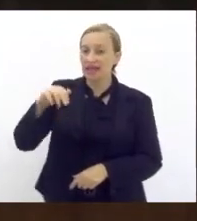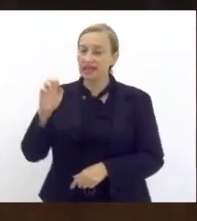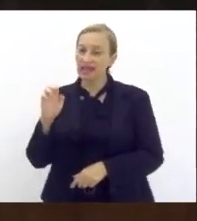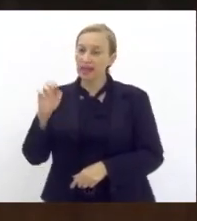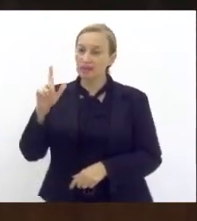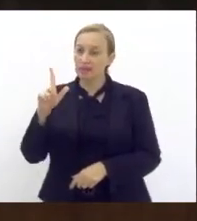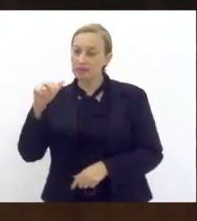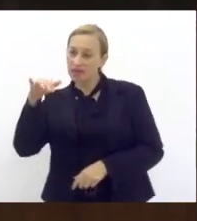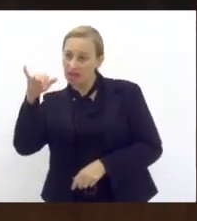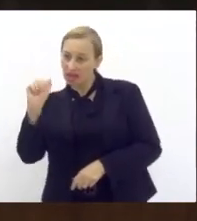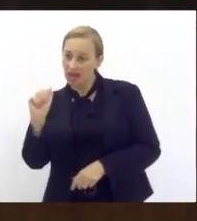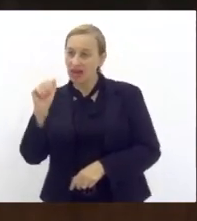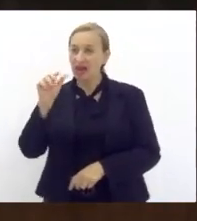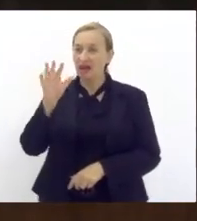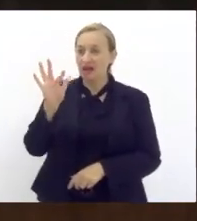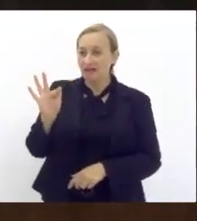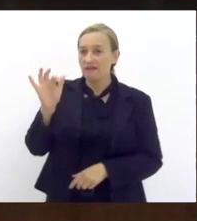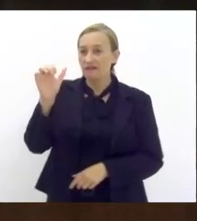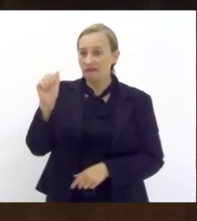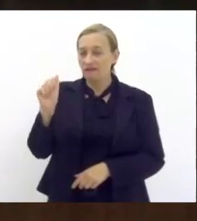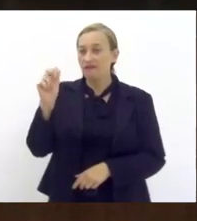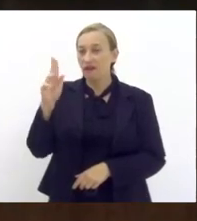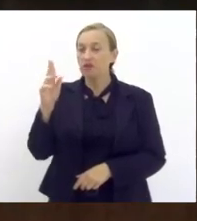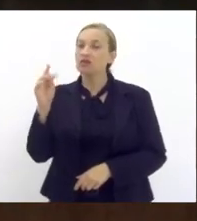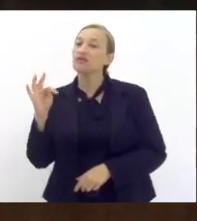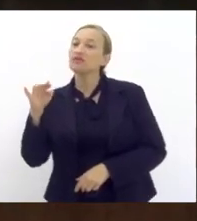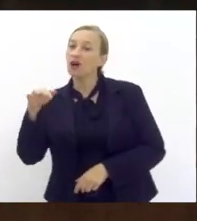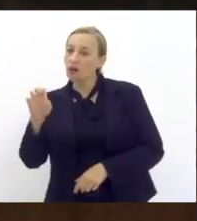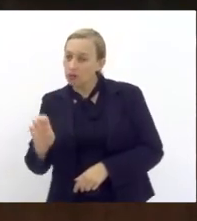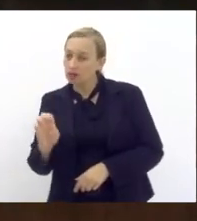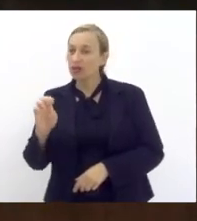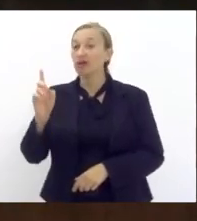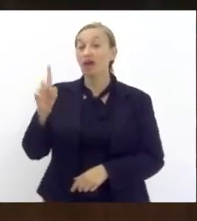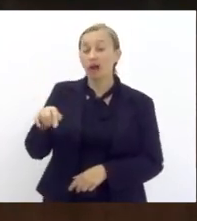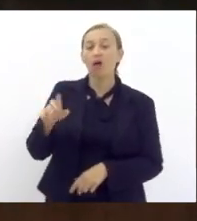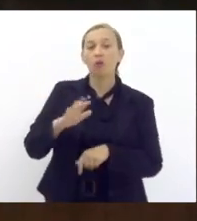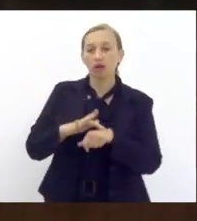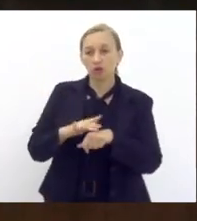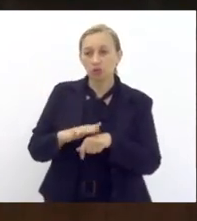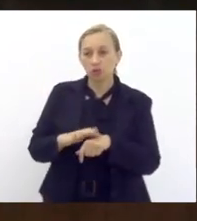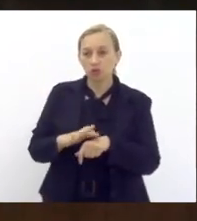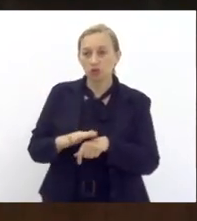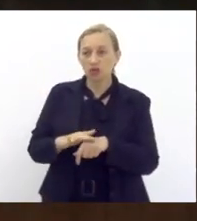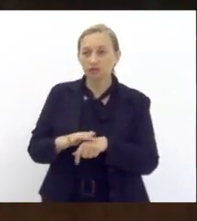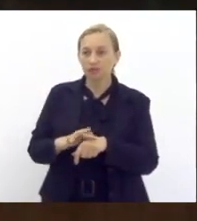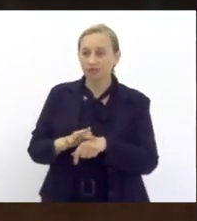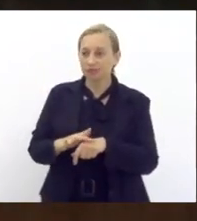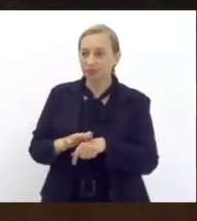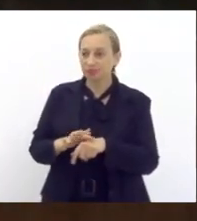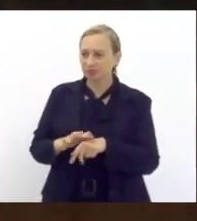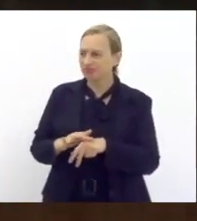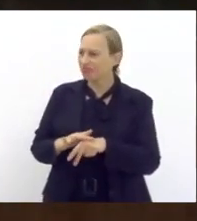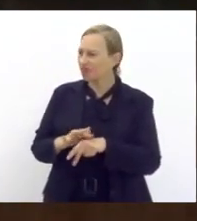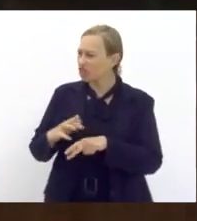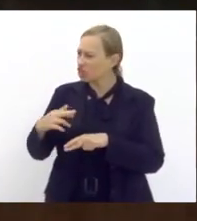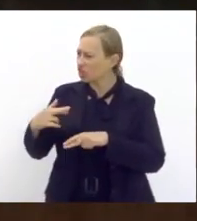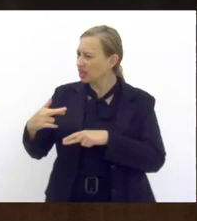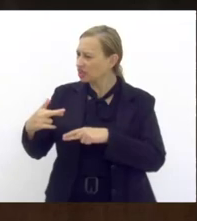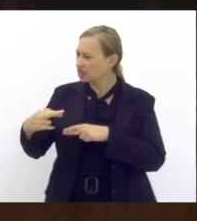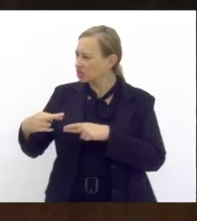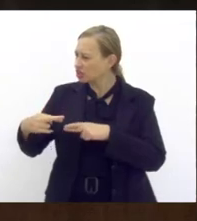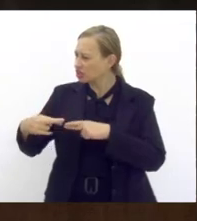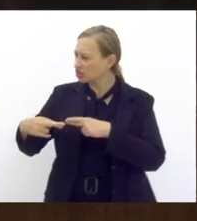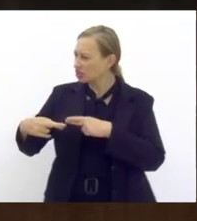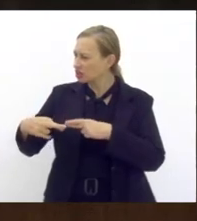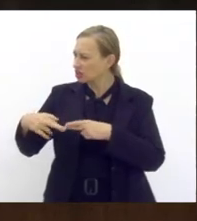falciforme. A gente precisa lembrar, a anemia falciforme é uma doença genética e que,